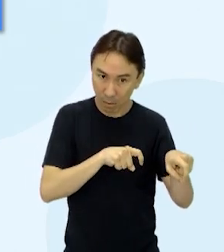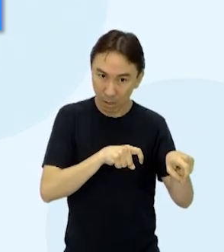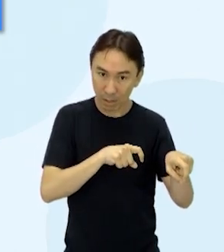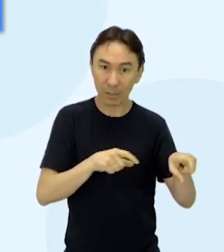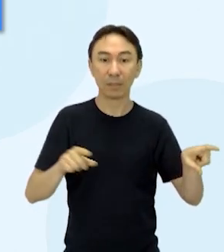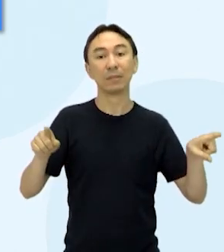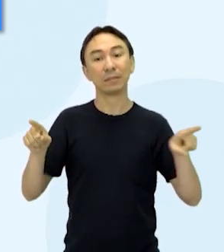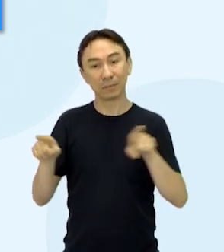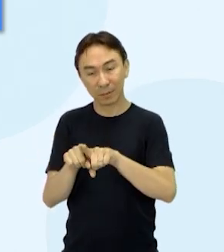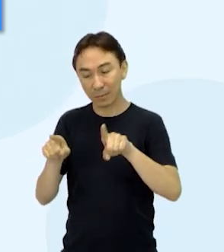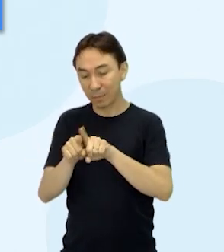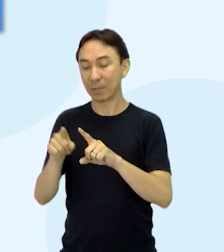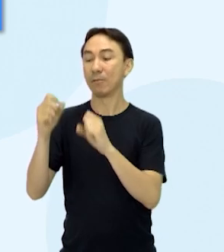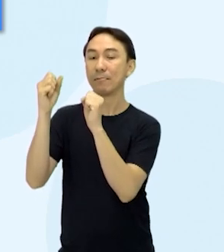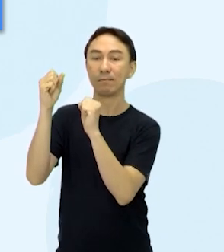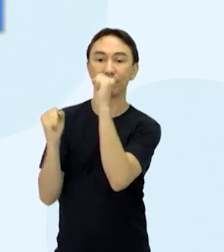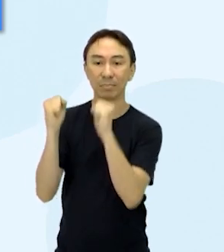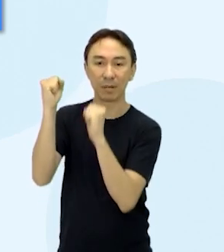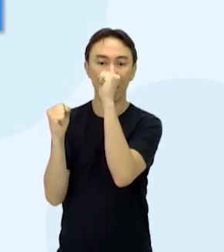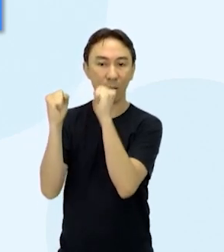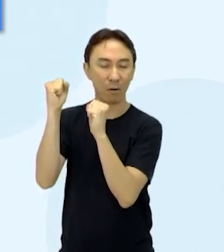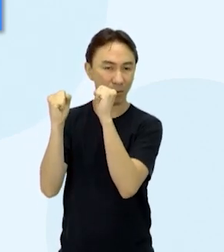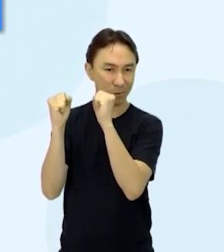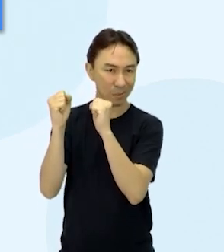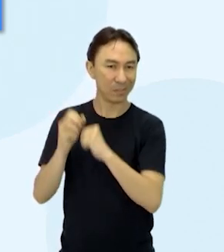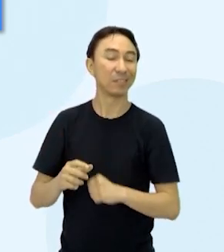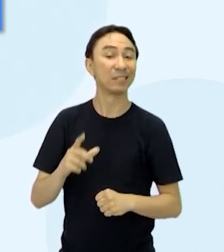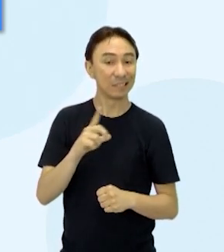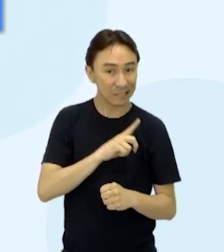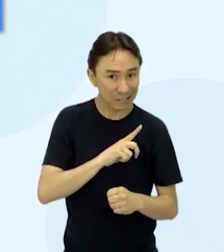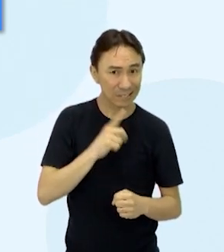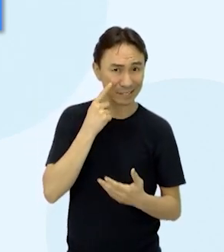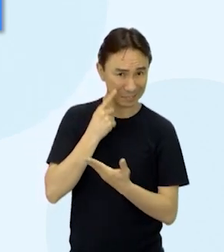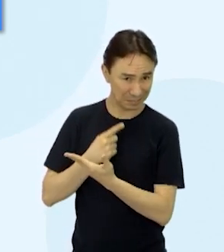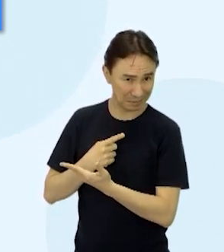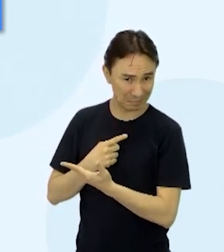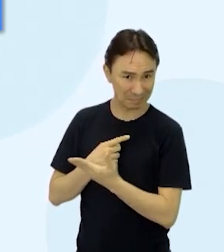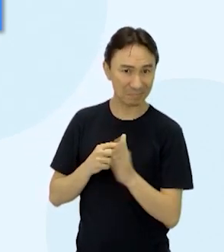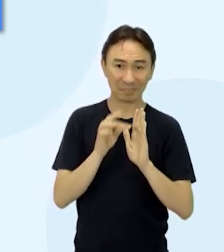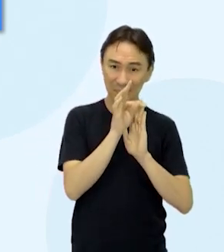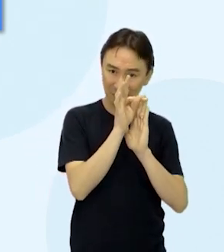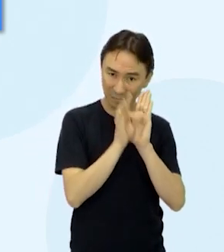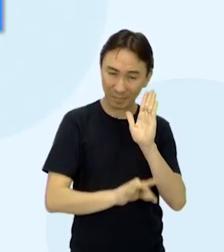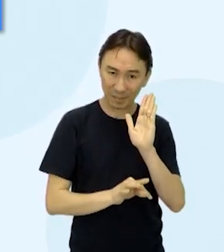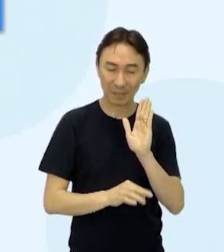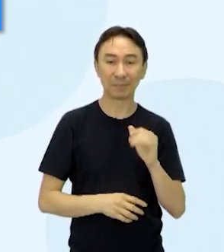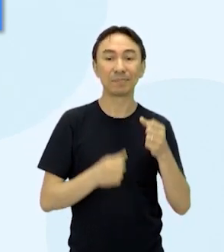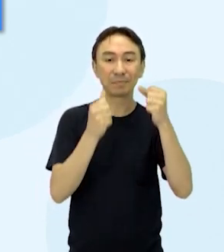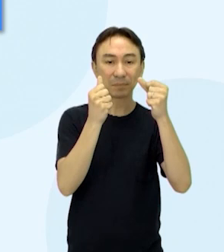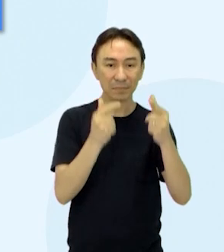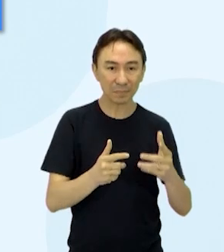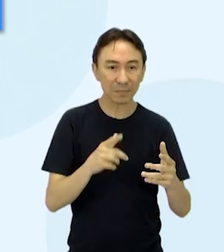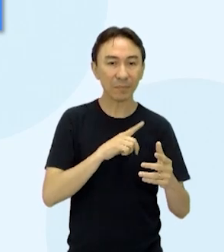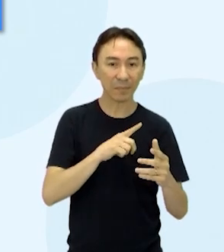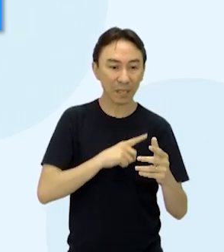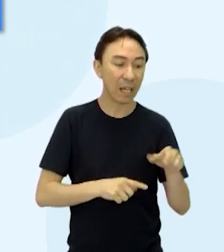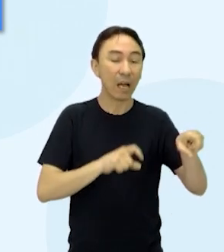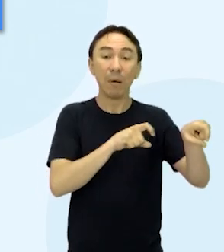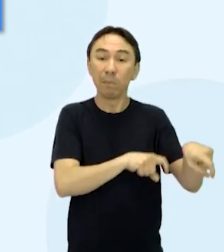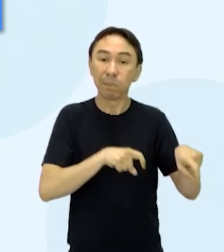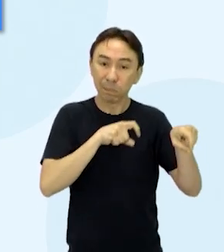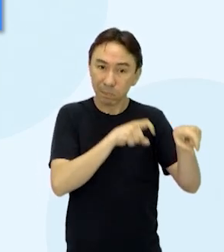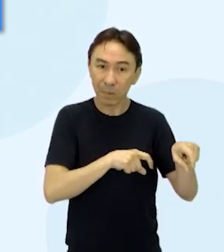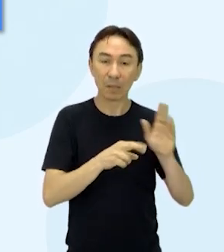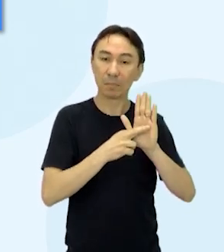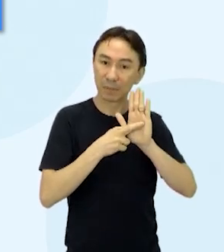nós temos aqui no nosso texto também, indicando para a gente essas frações, né, Vivi? Olha só, Sim. O setor agrícola representa cerca